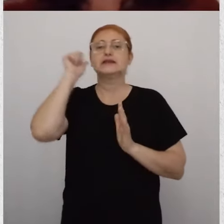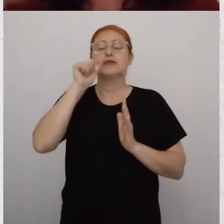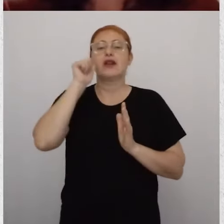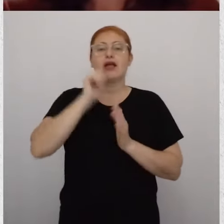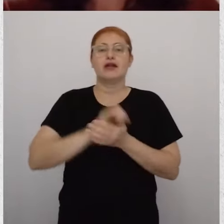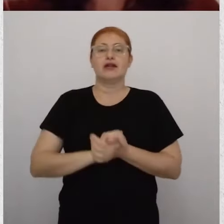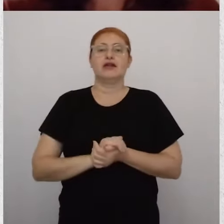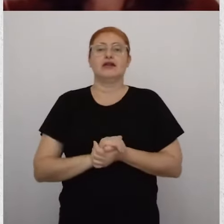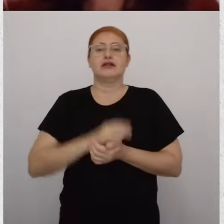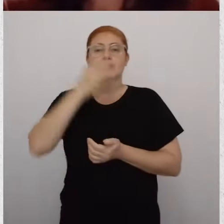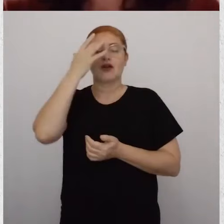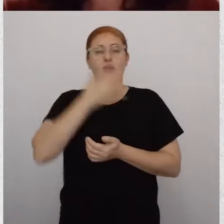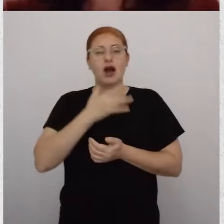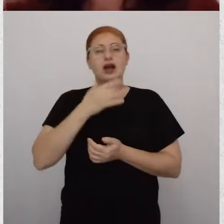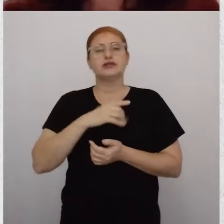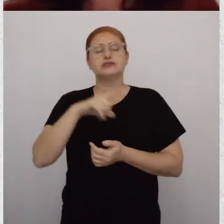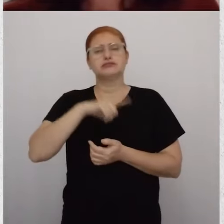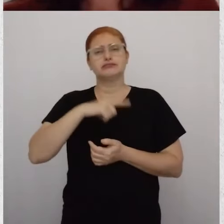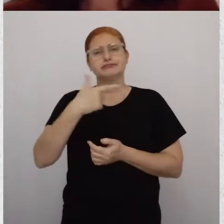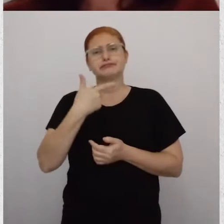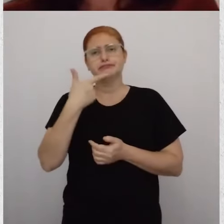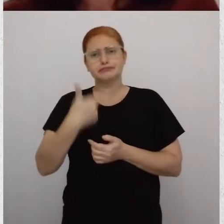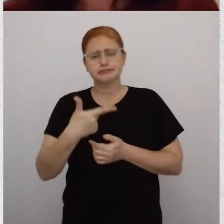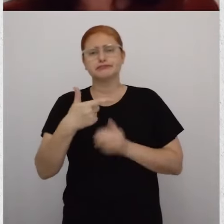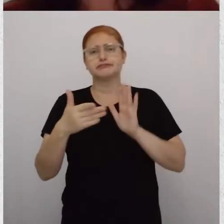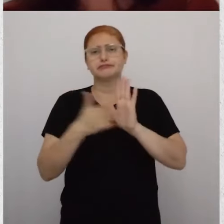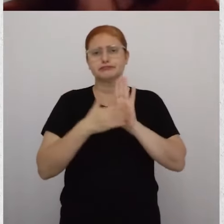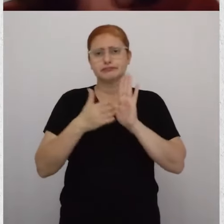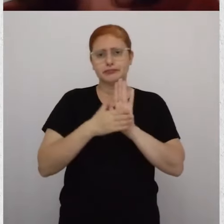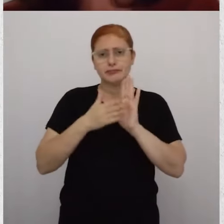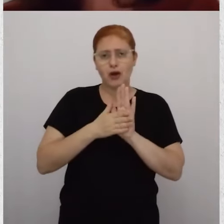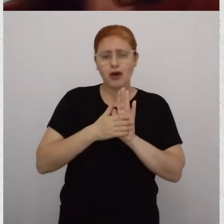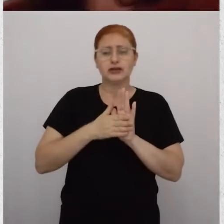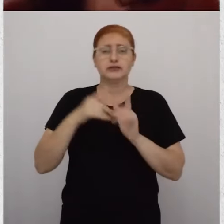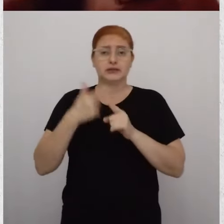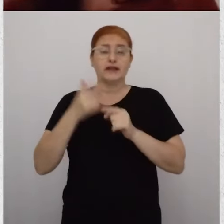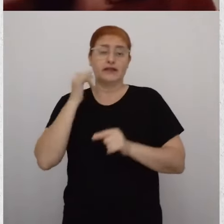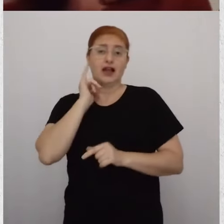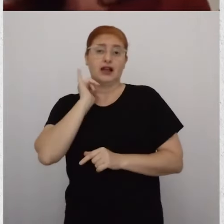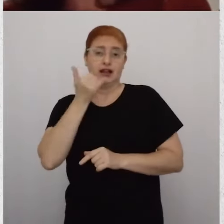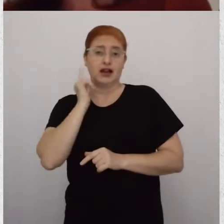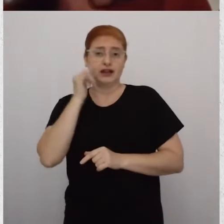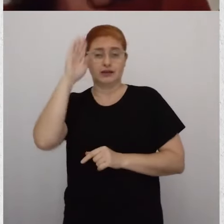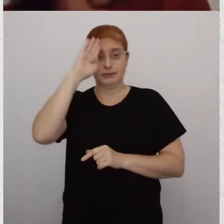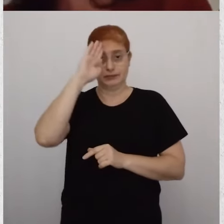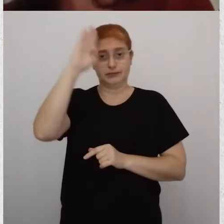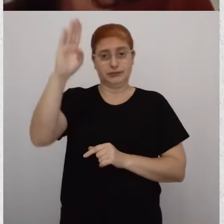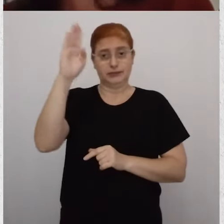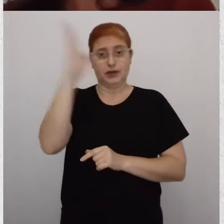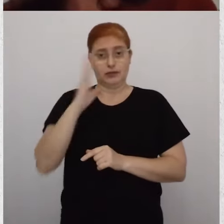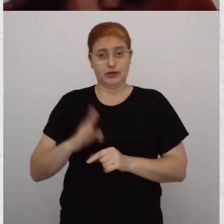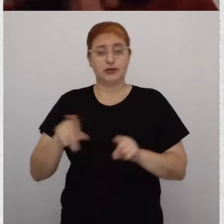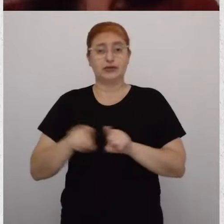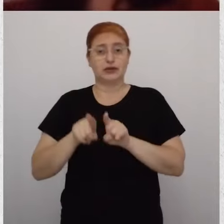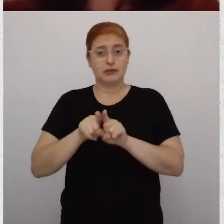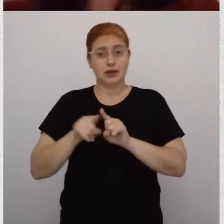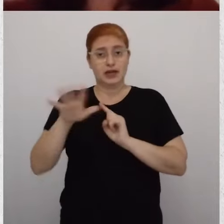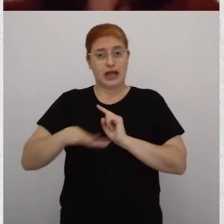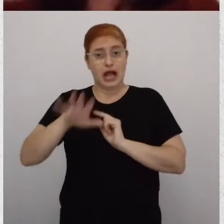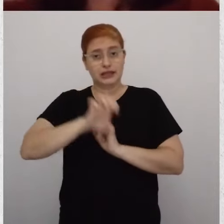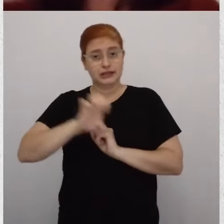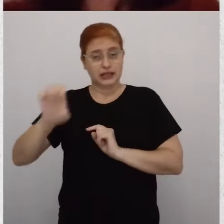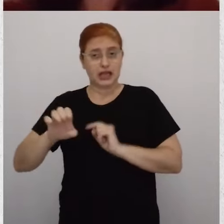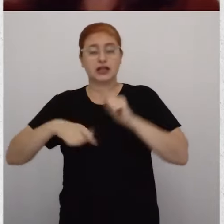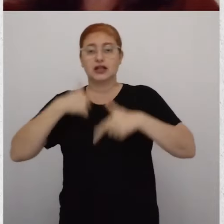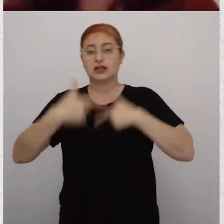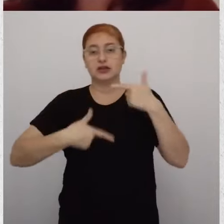acho que são dois deslocamentos assim na narrativa hegemônica que a gente tem sobre o Brasil e sobre a esquerda. O trabalho não é um